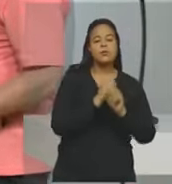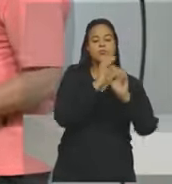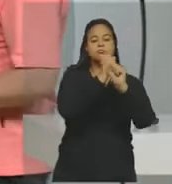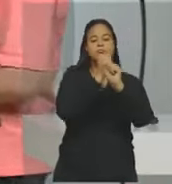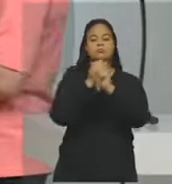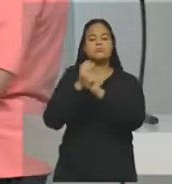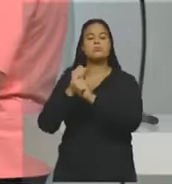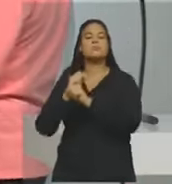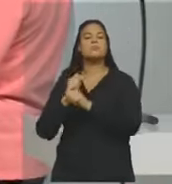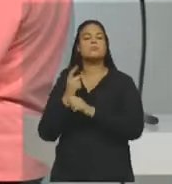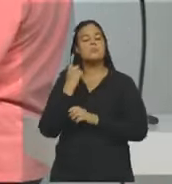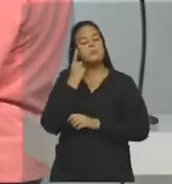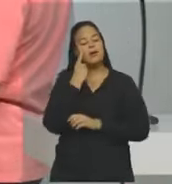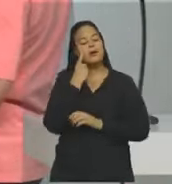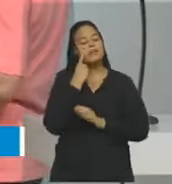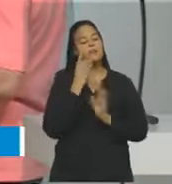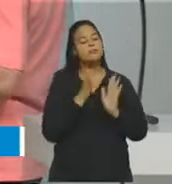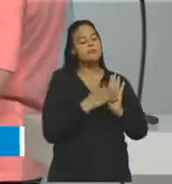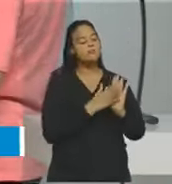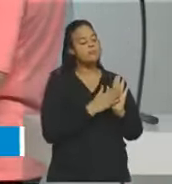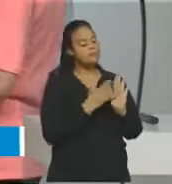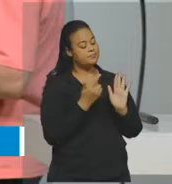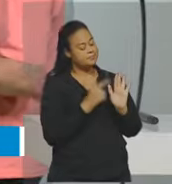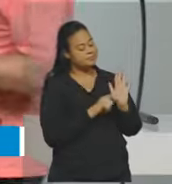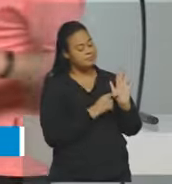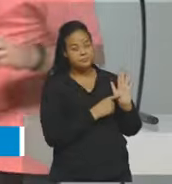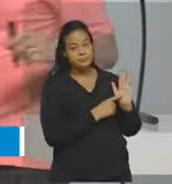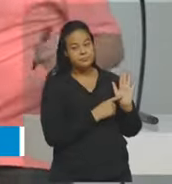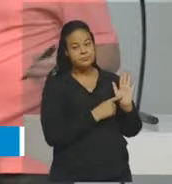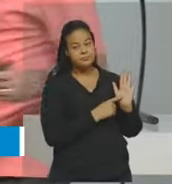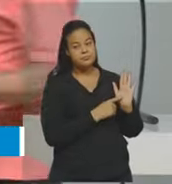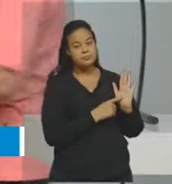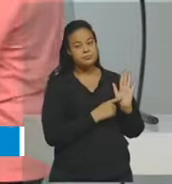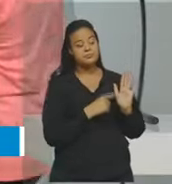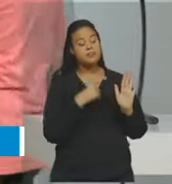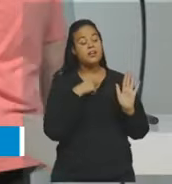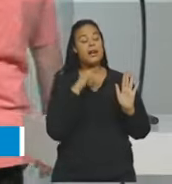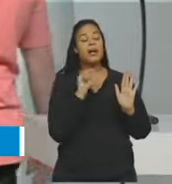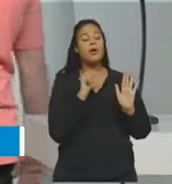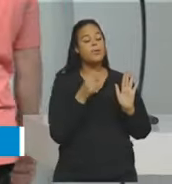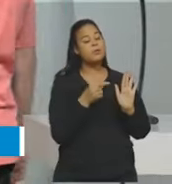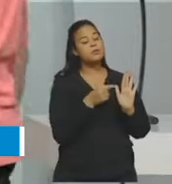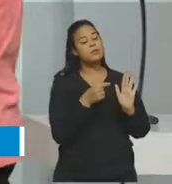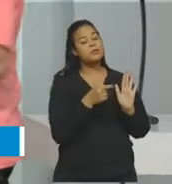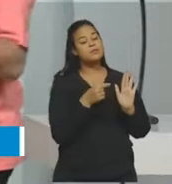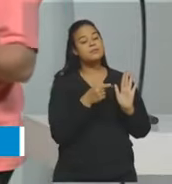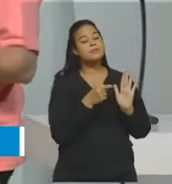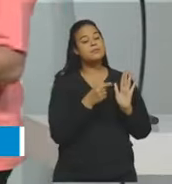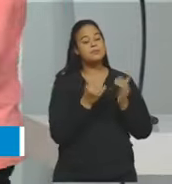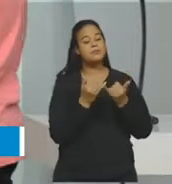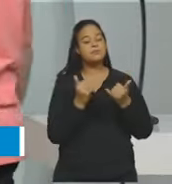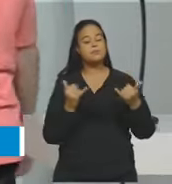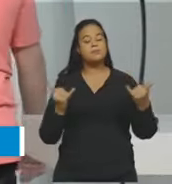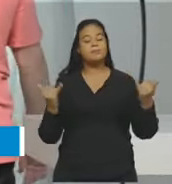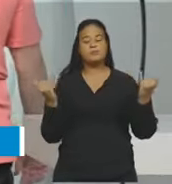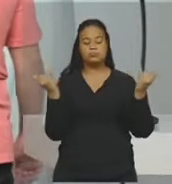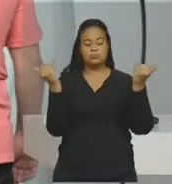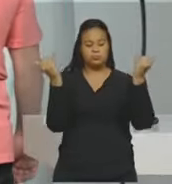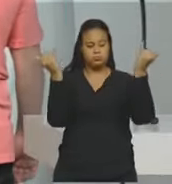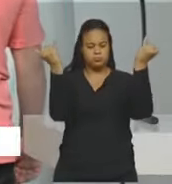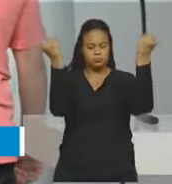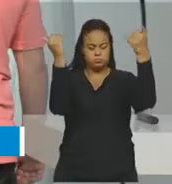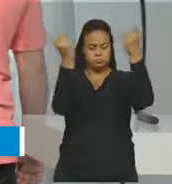na próxima folha do flipchart, depois eu volto. Então, o que nós temos aqui? Nós temos um circuito que é misto. Eu